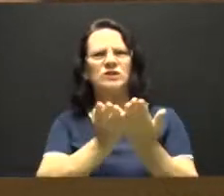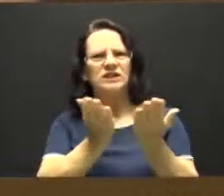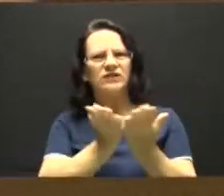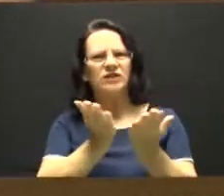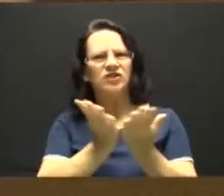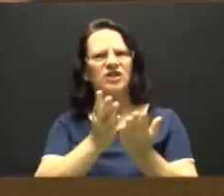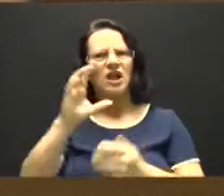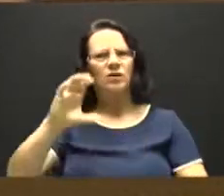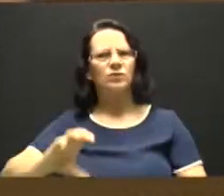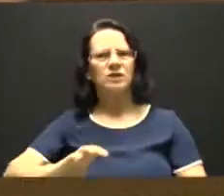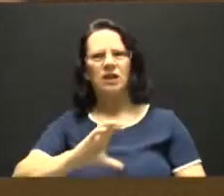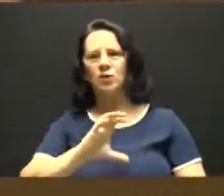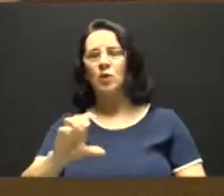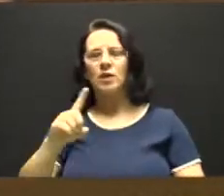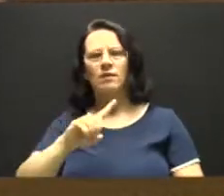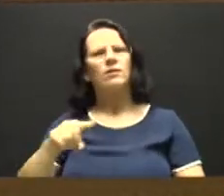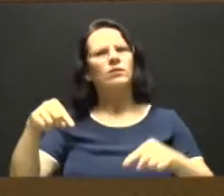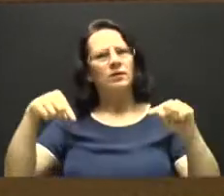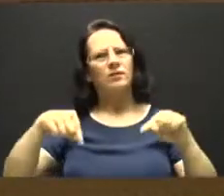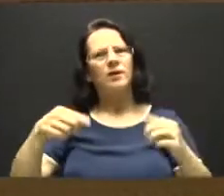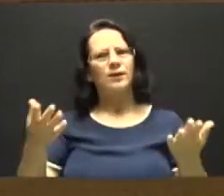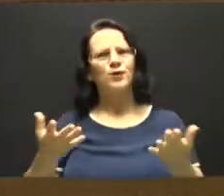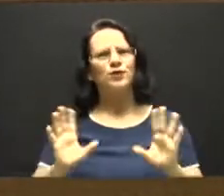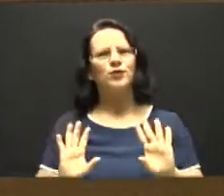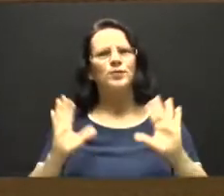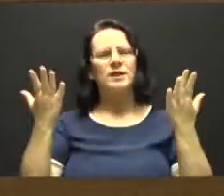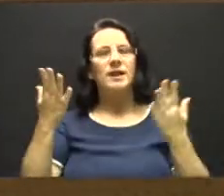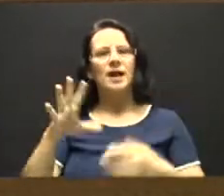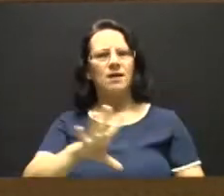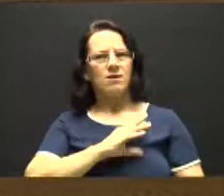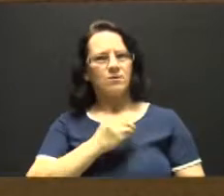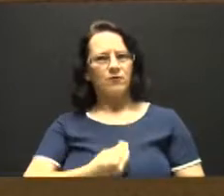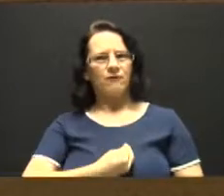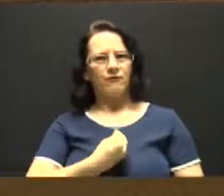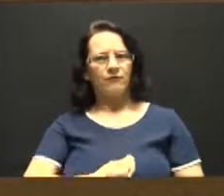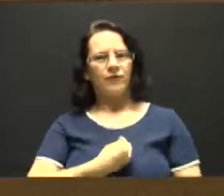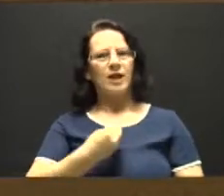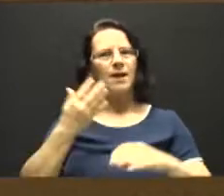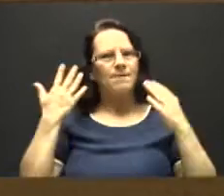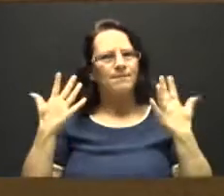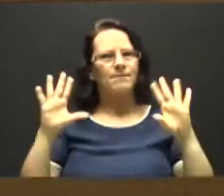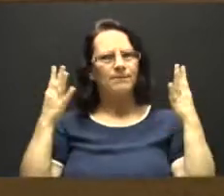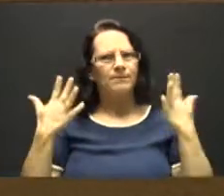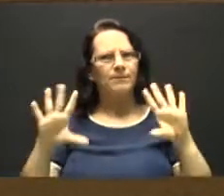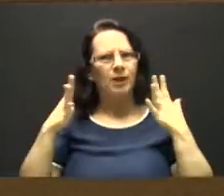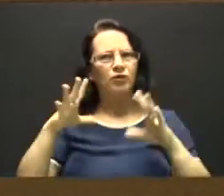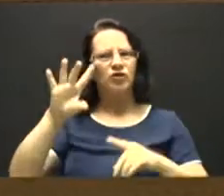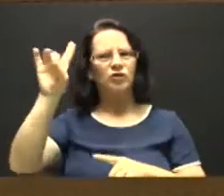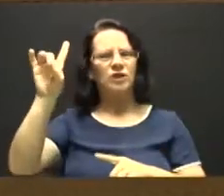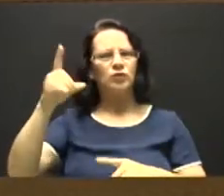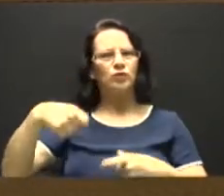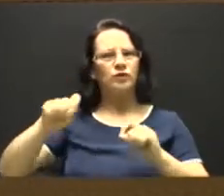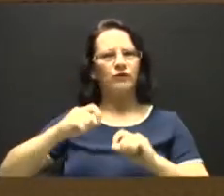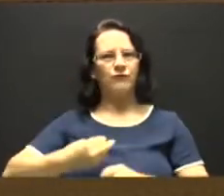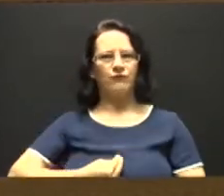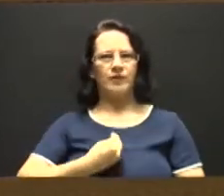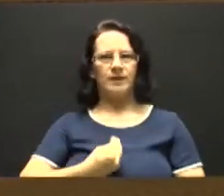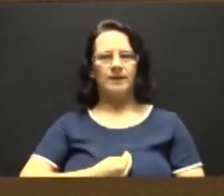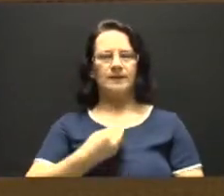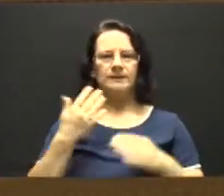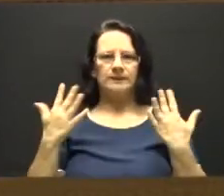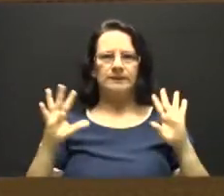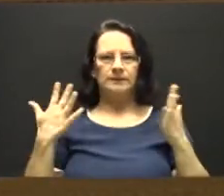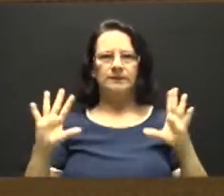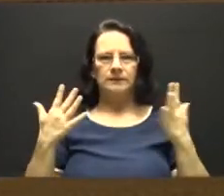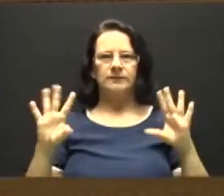e aqueles que também não são mais estão aqui porque amam a vida uns aplaudirá aquele que é o autor da vida é mais uma vez